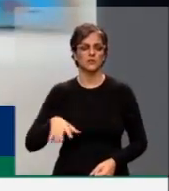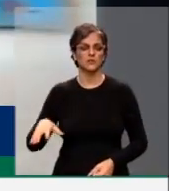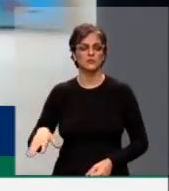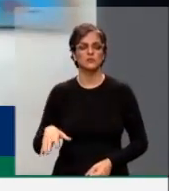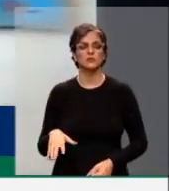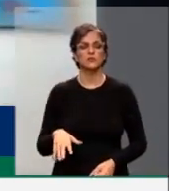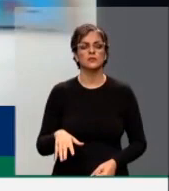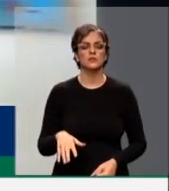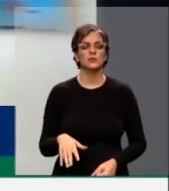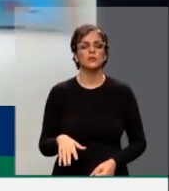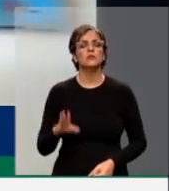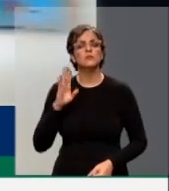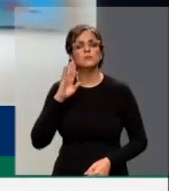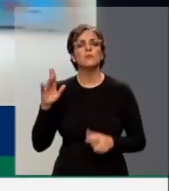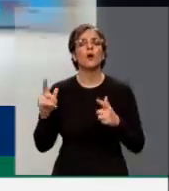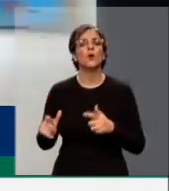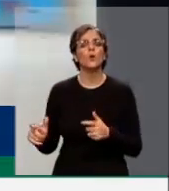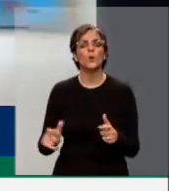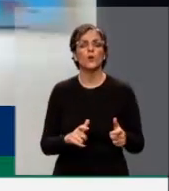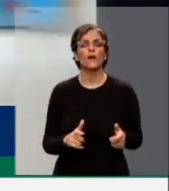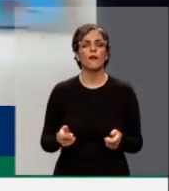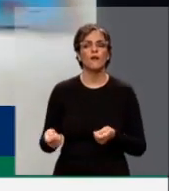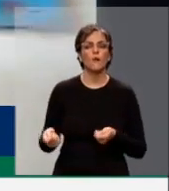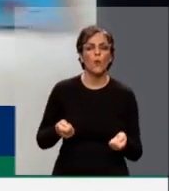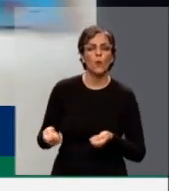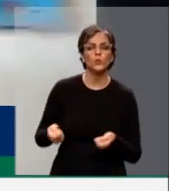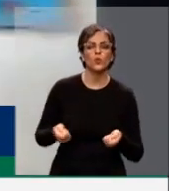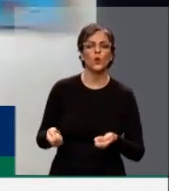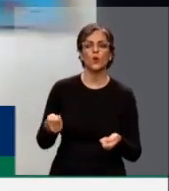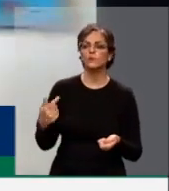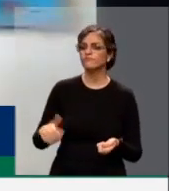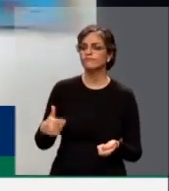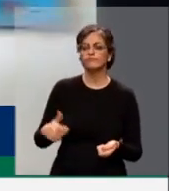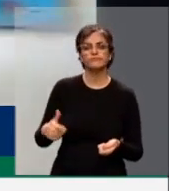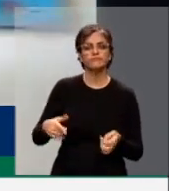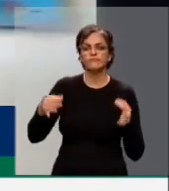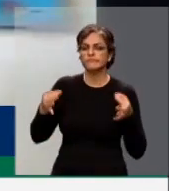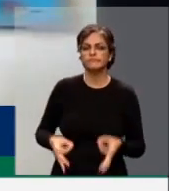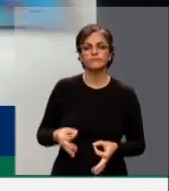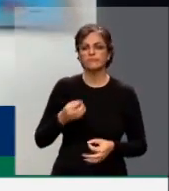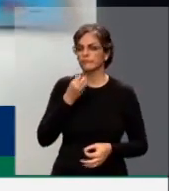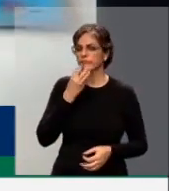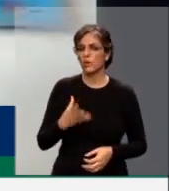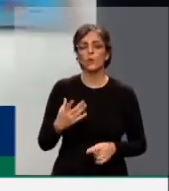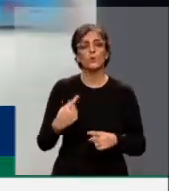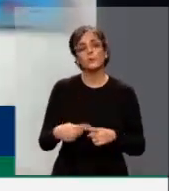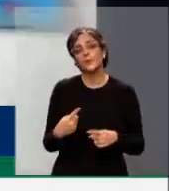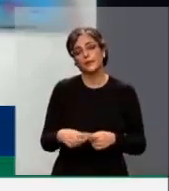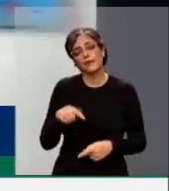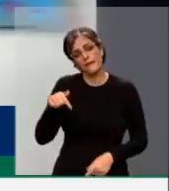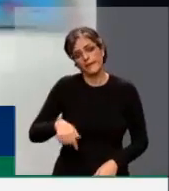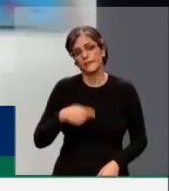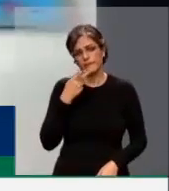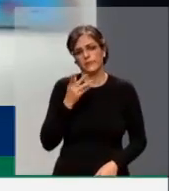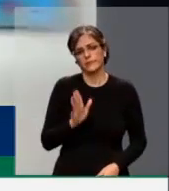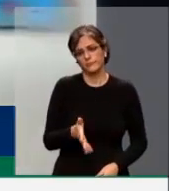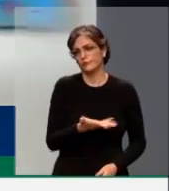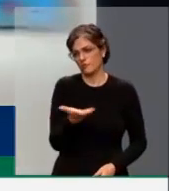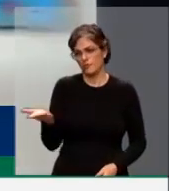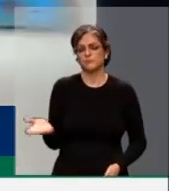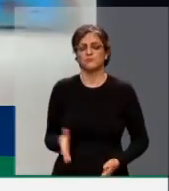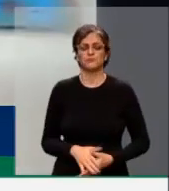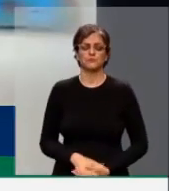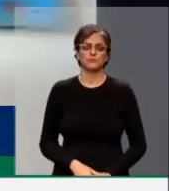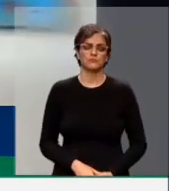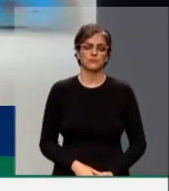as medidas preventivas de controles elas não são possíveis de ser realizadas pelas várias razões aqui colocadas, né?